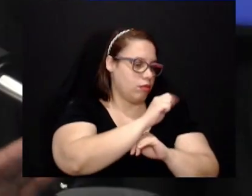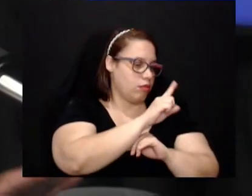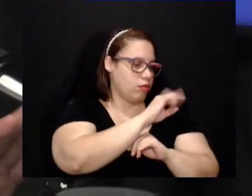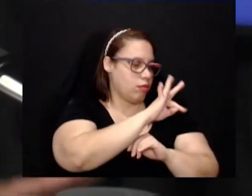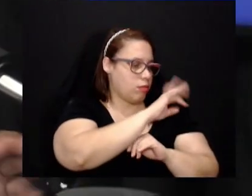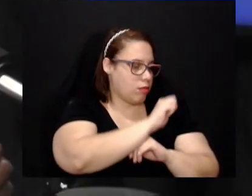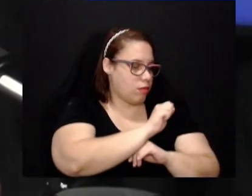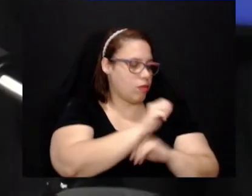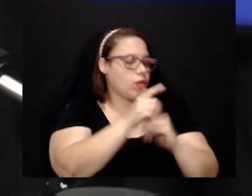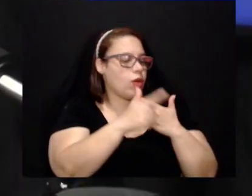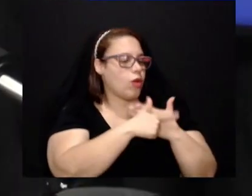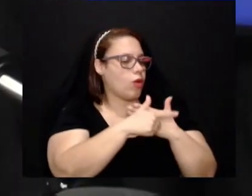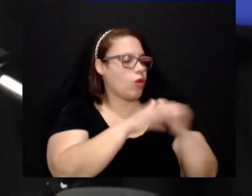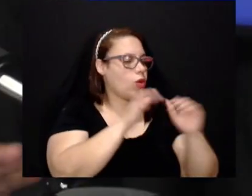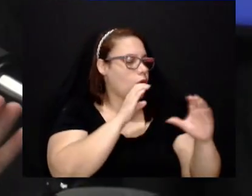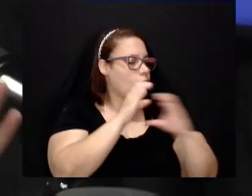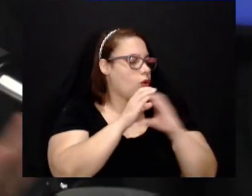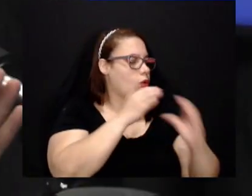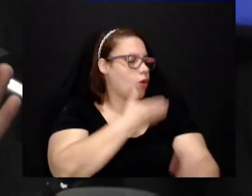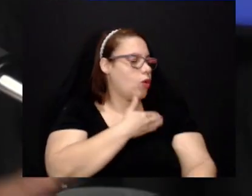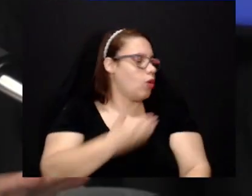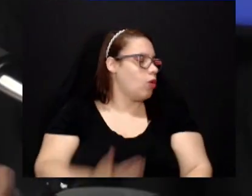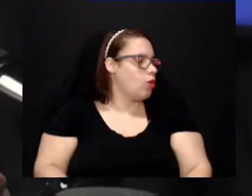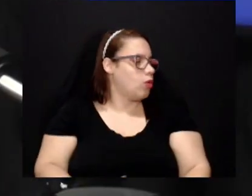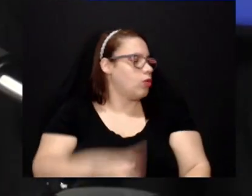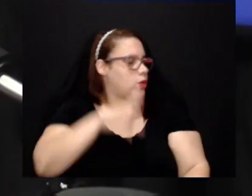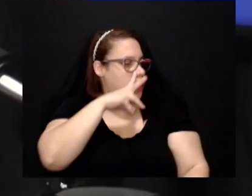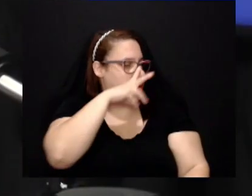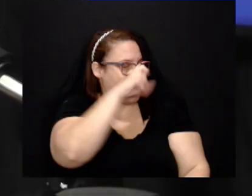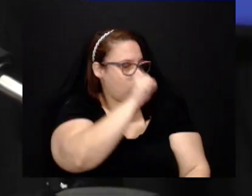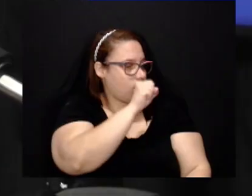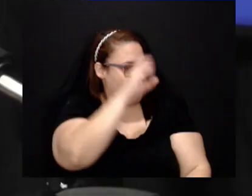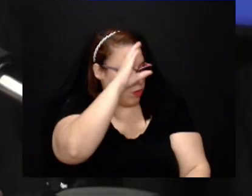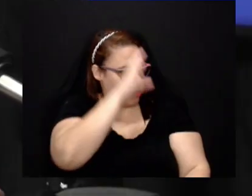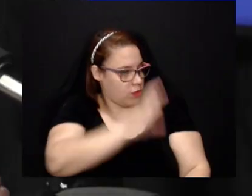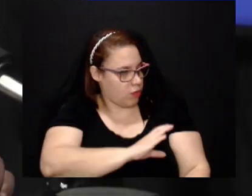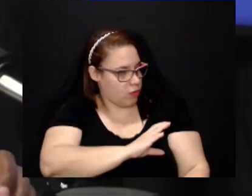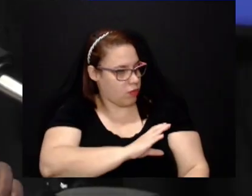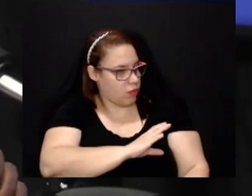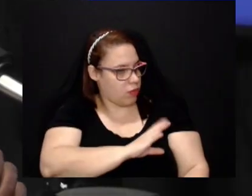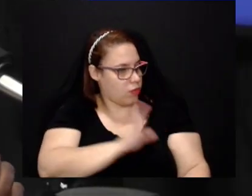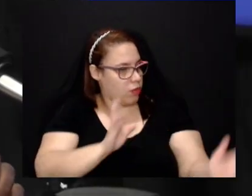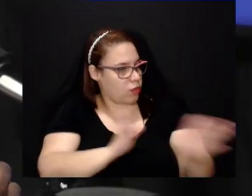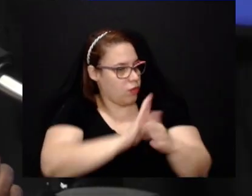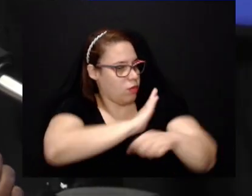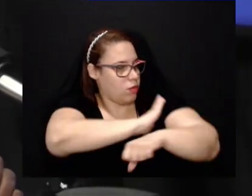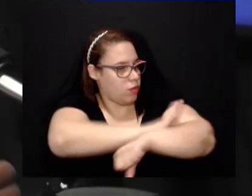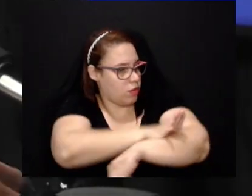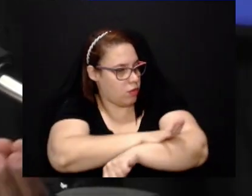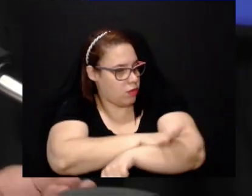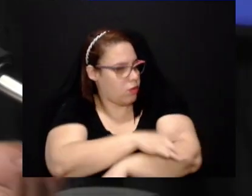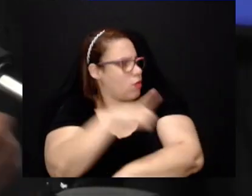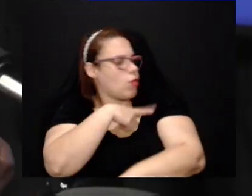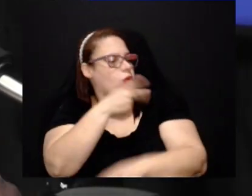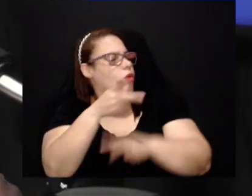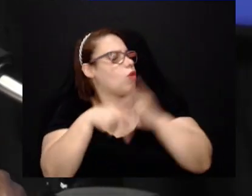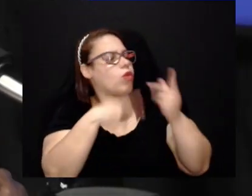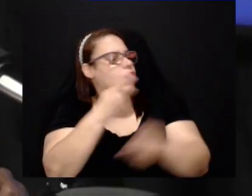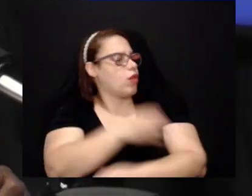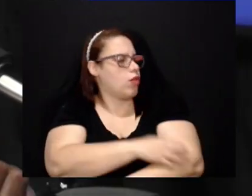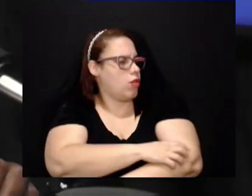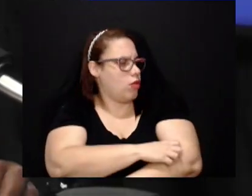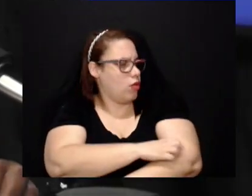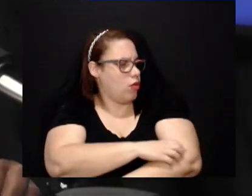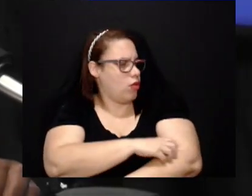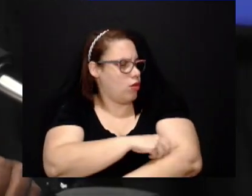da comunicação pública no fortalecimento da cidadania e do enfrentamento ao racismo. O que você tem a dizer sobre isso? Você como sendo